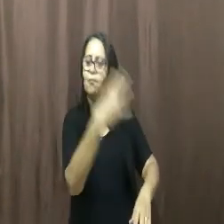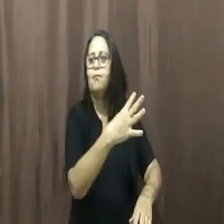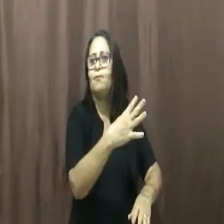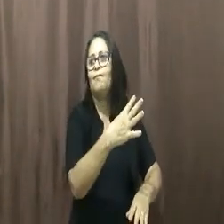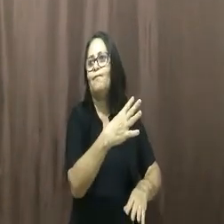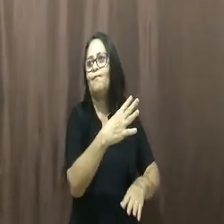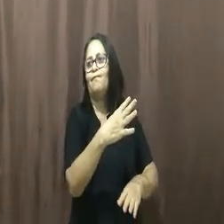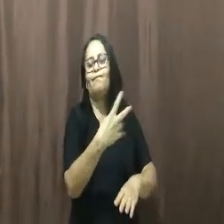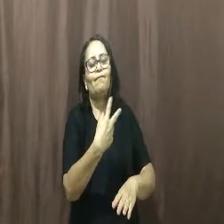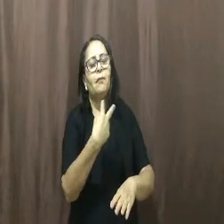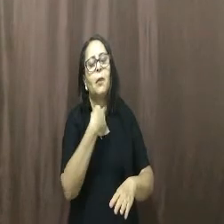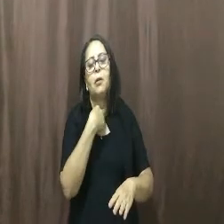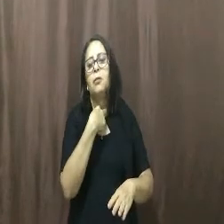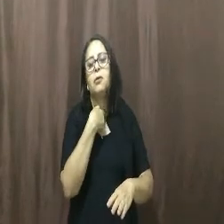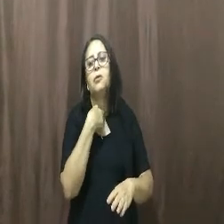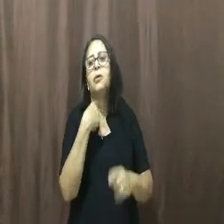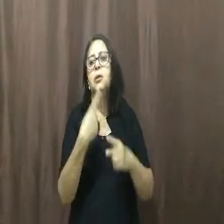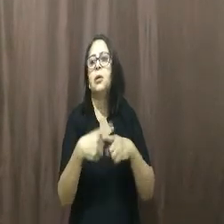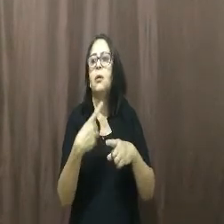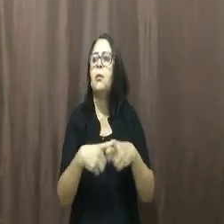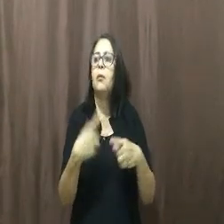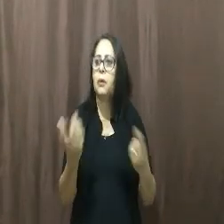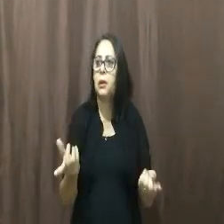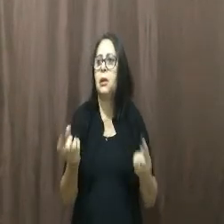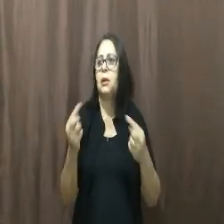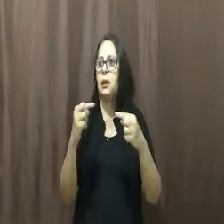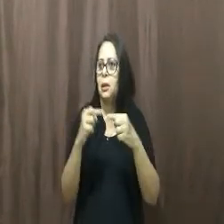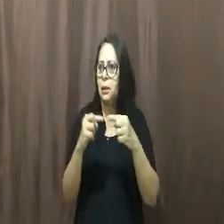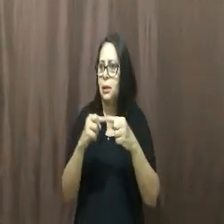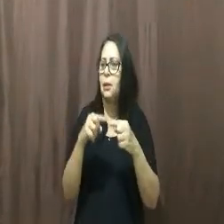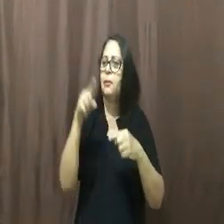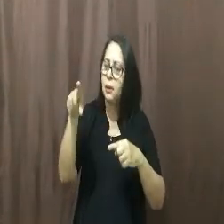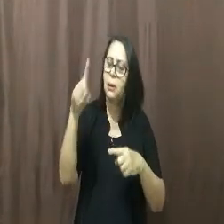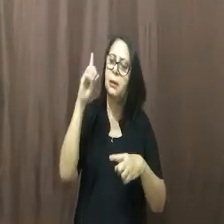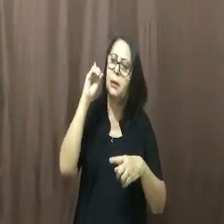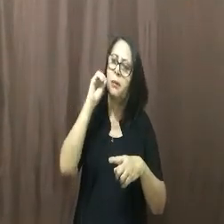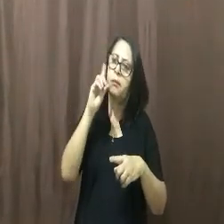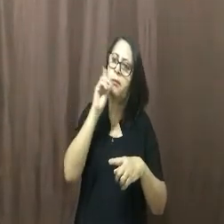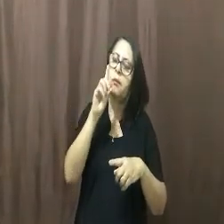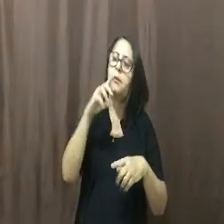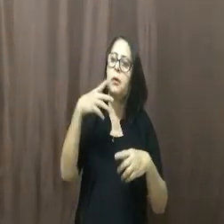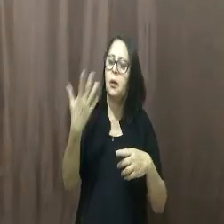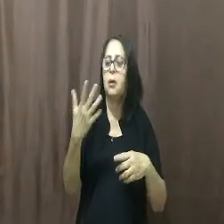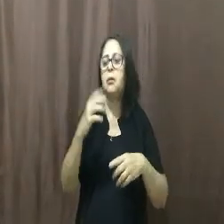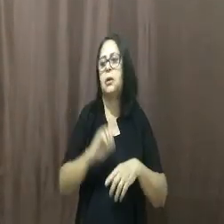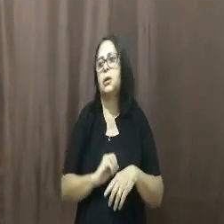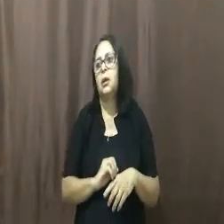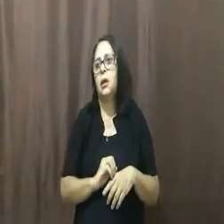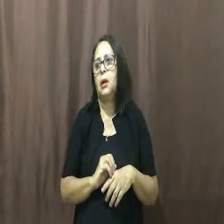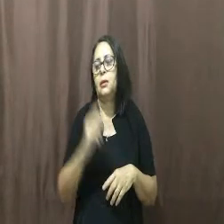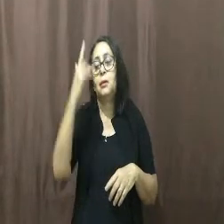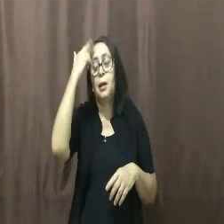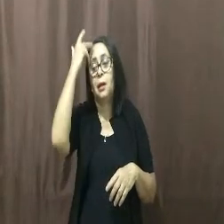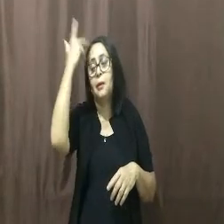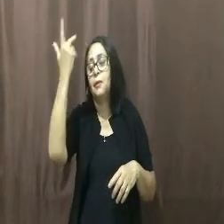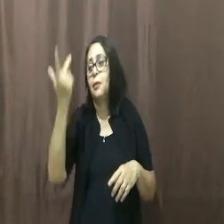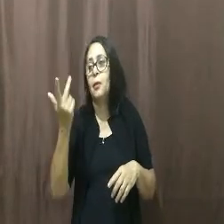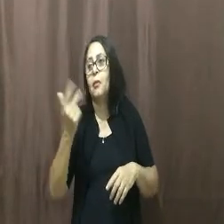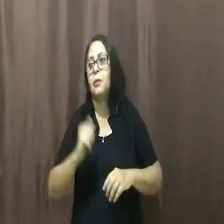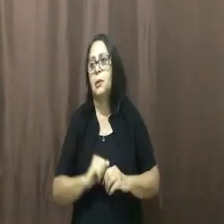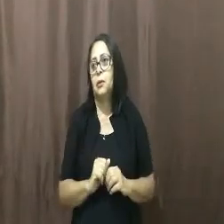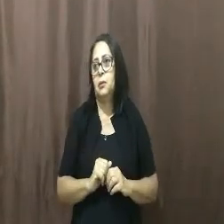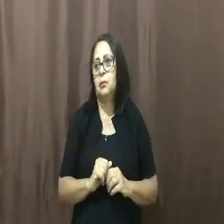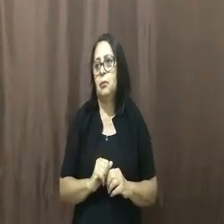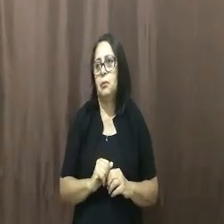branco, porque era prática naquele estado, naquela cidade, se